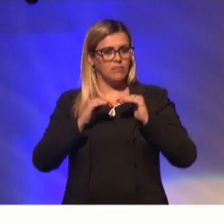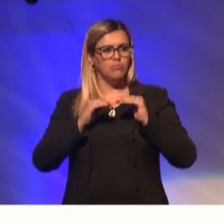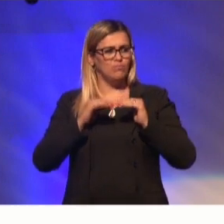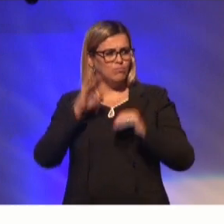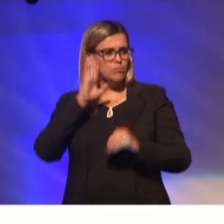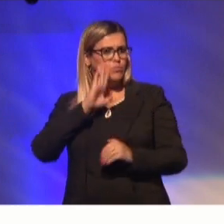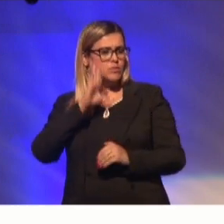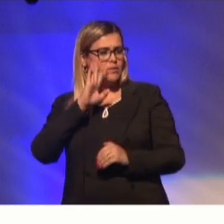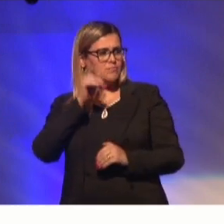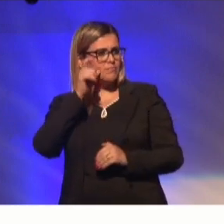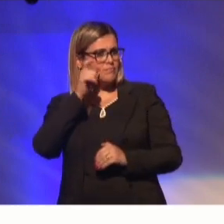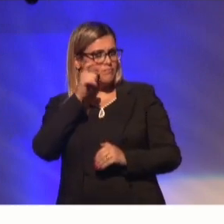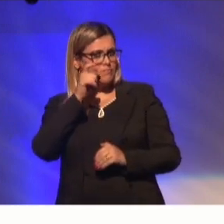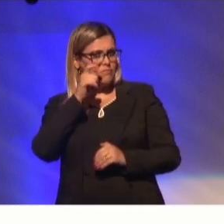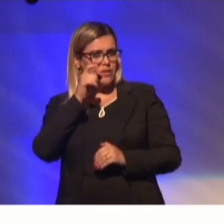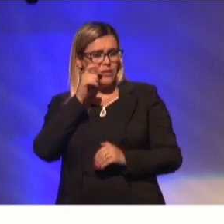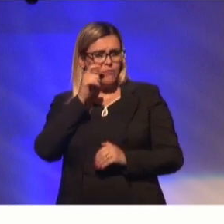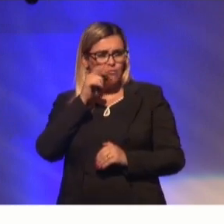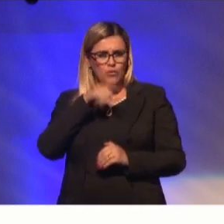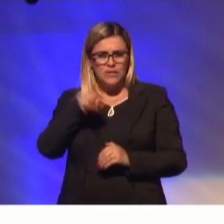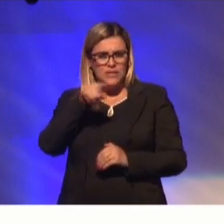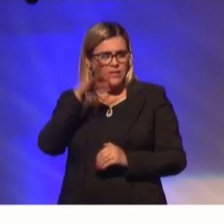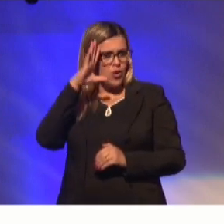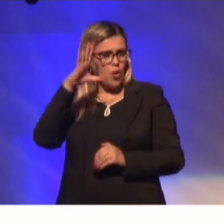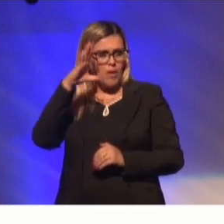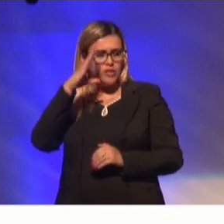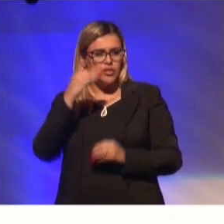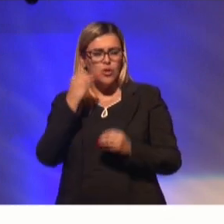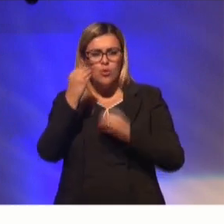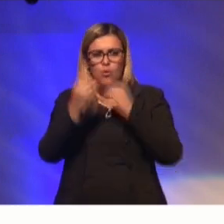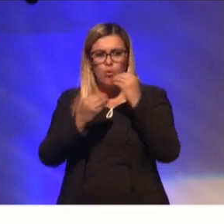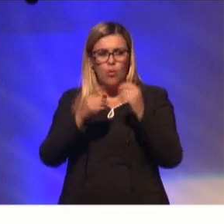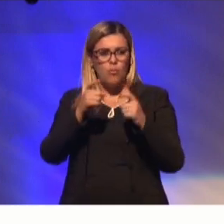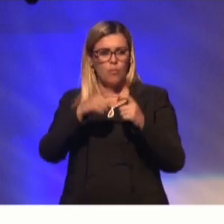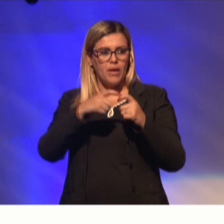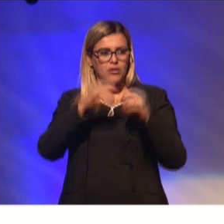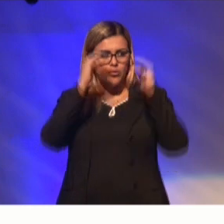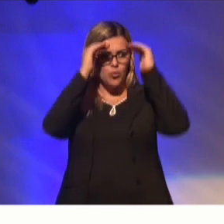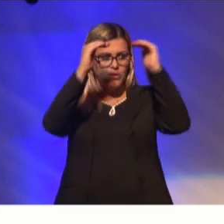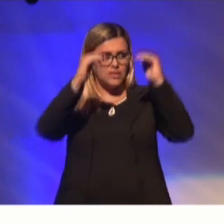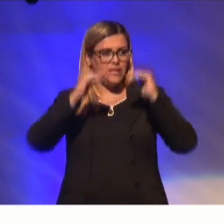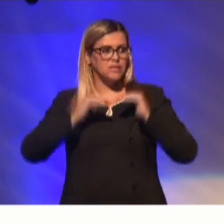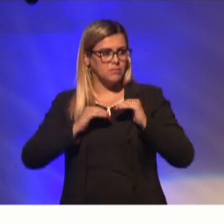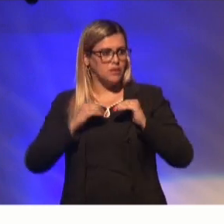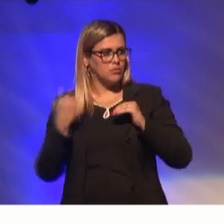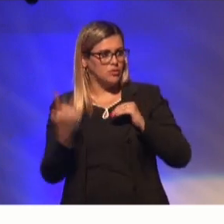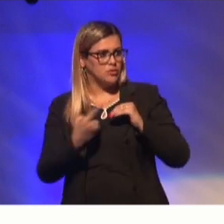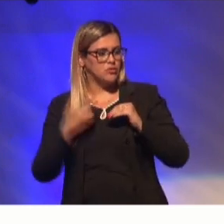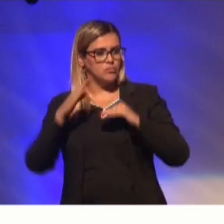bonita. Vocês não imaginam o quanto os médicos respeitam a gente. Assim como respeitam a gente.